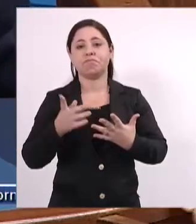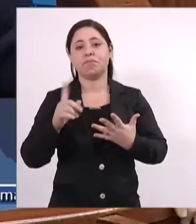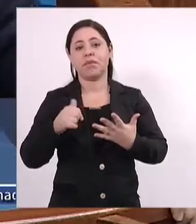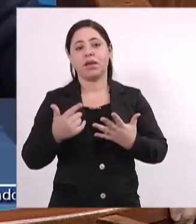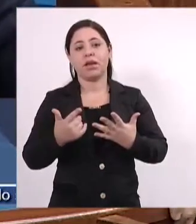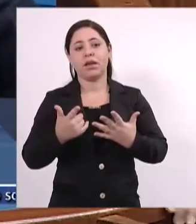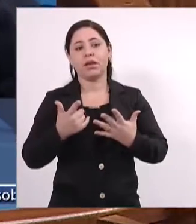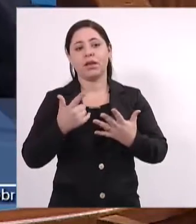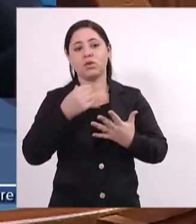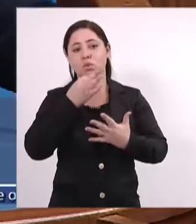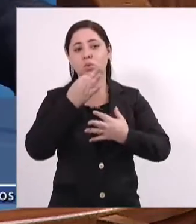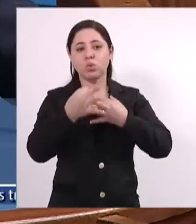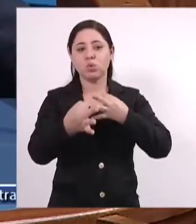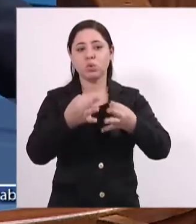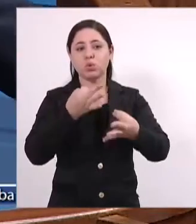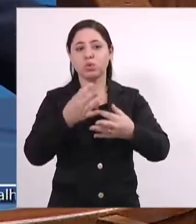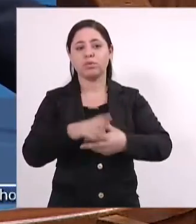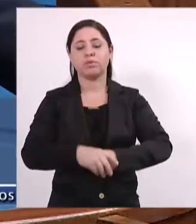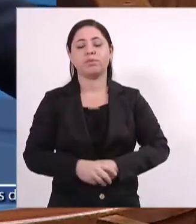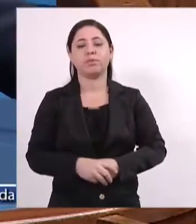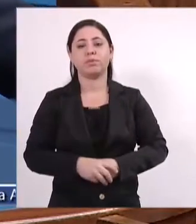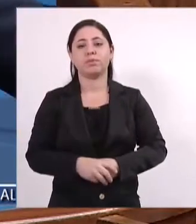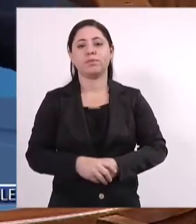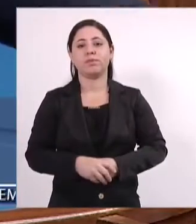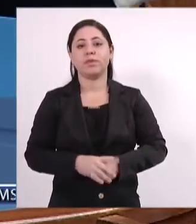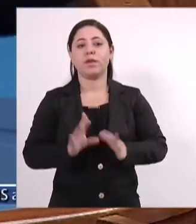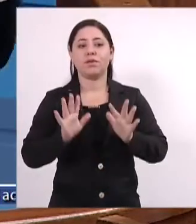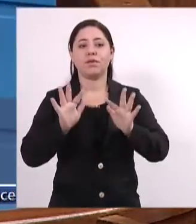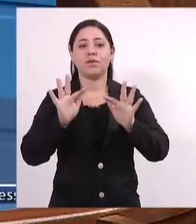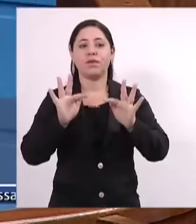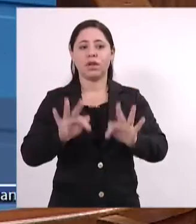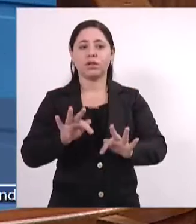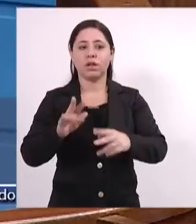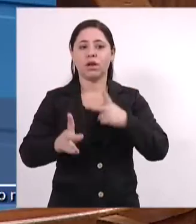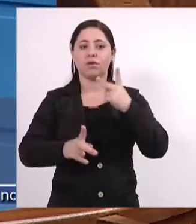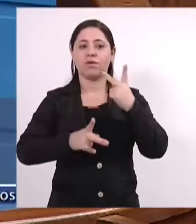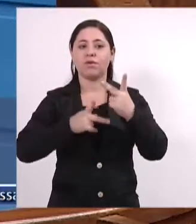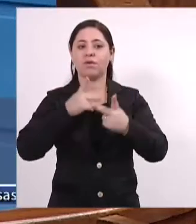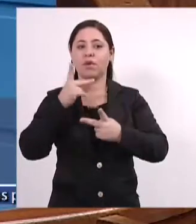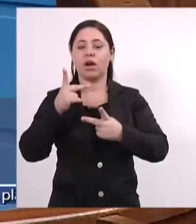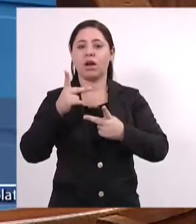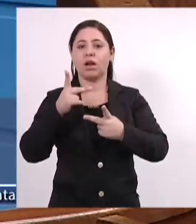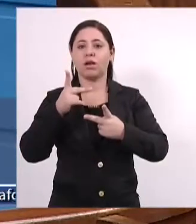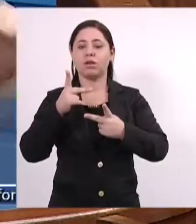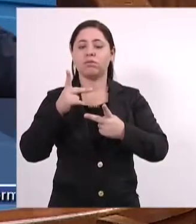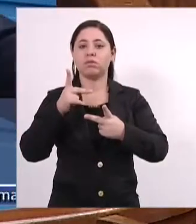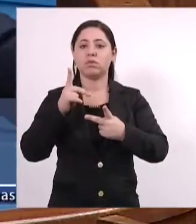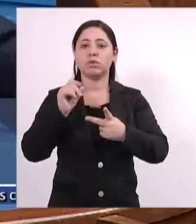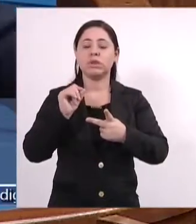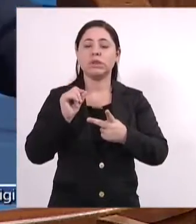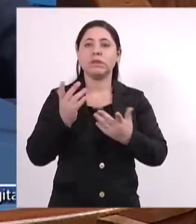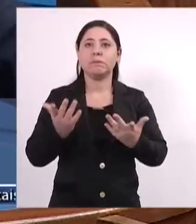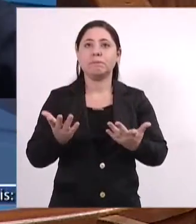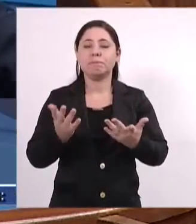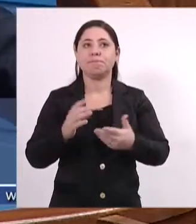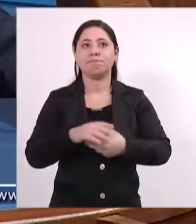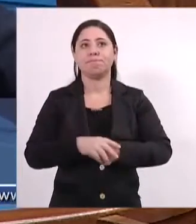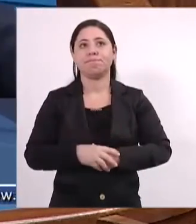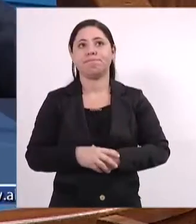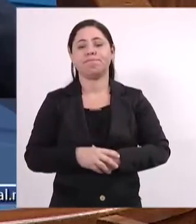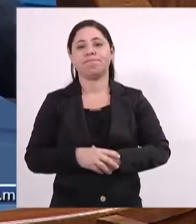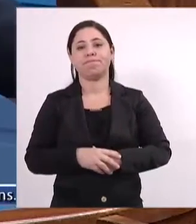essas considerações e encerrar minha fala dizendo que